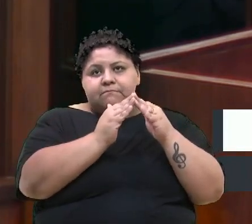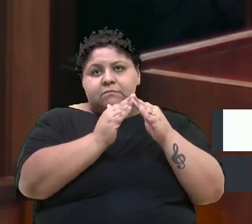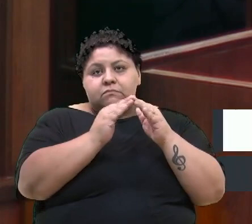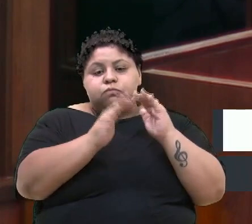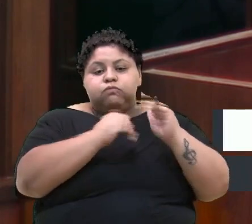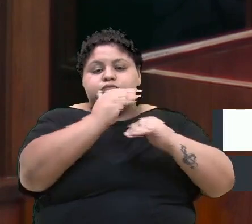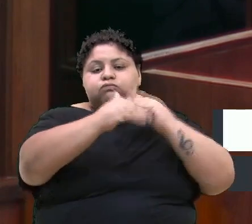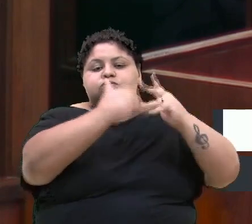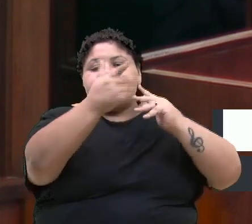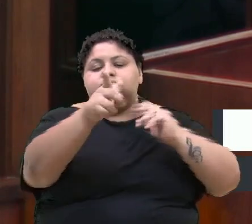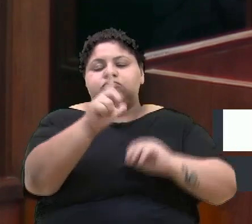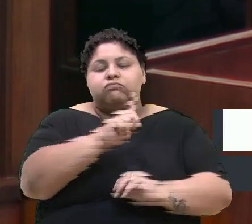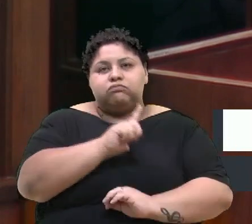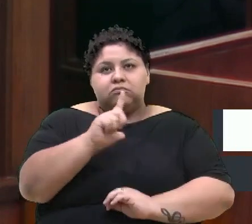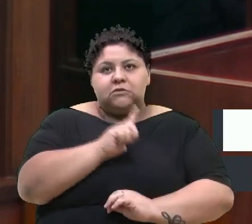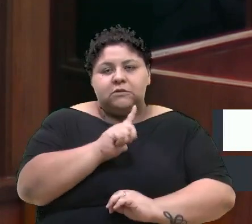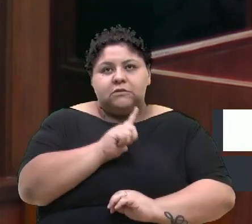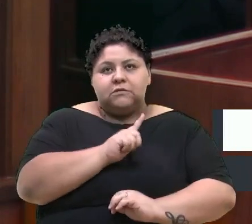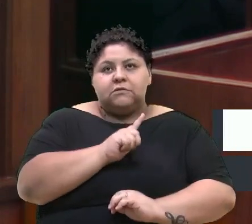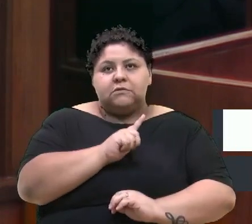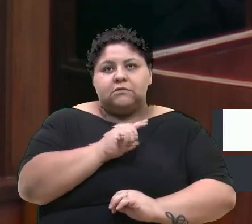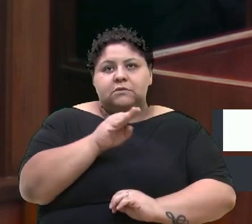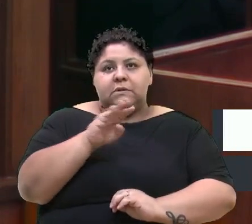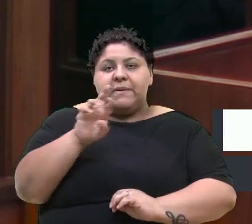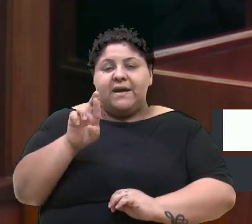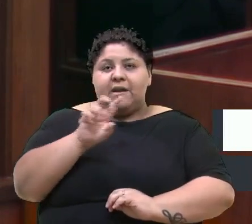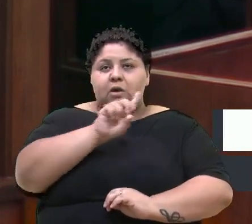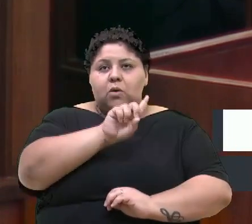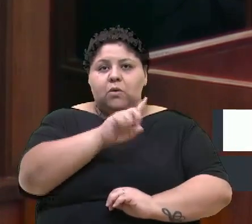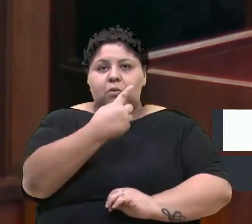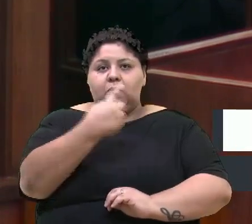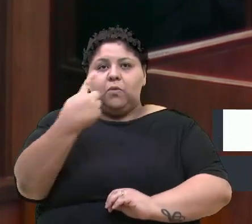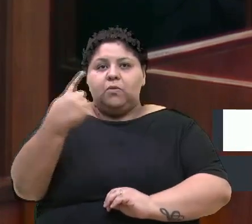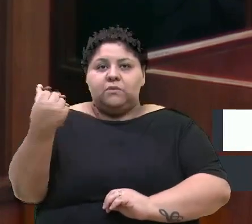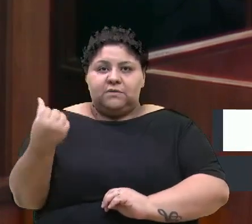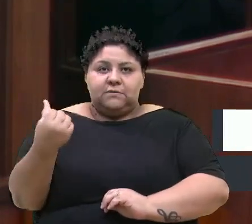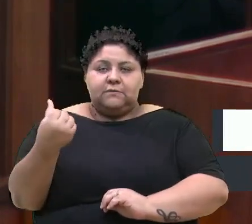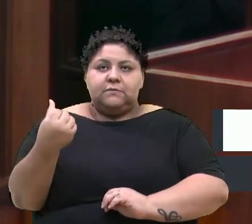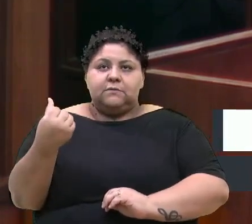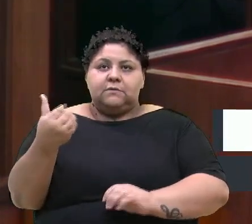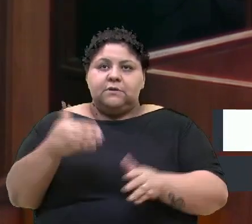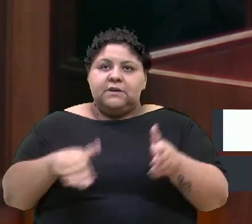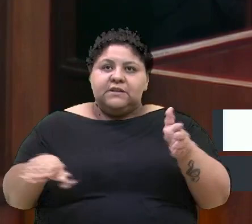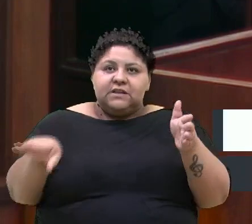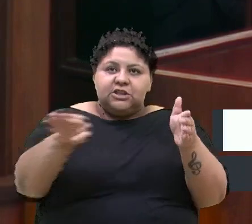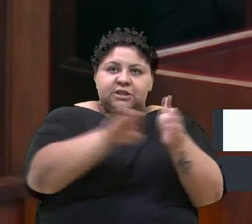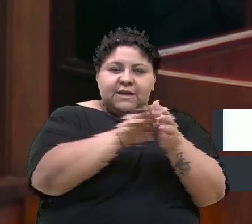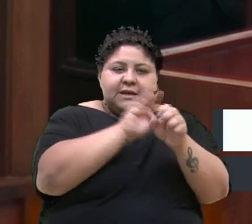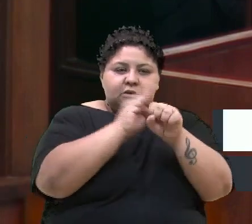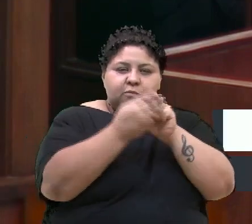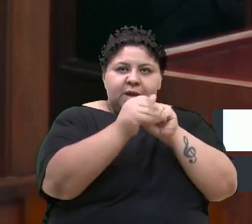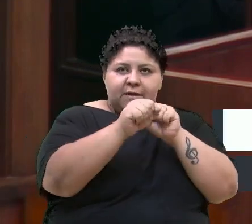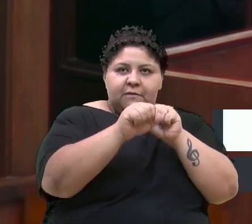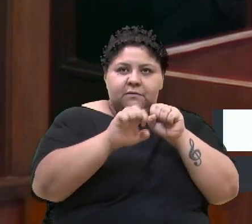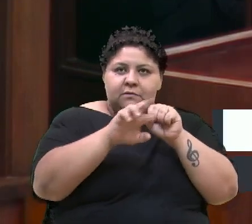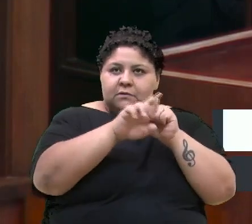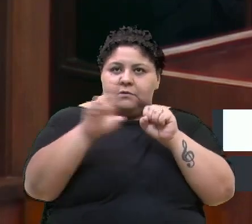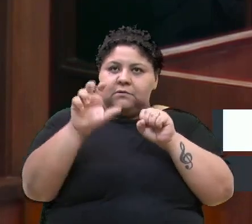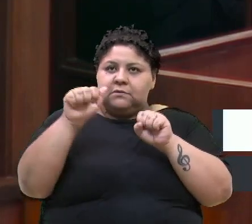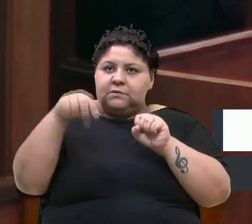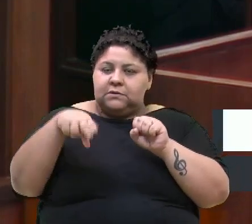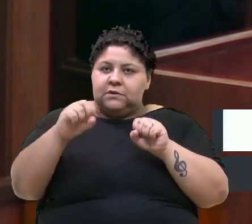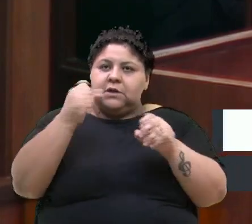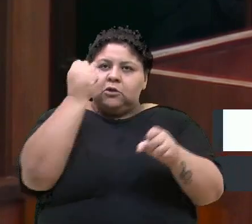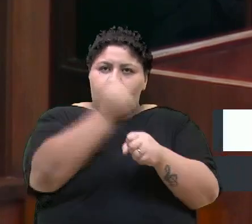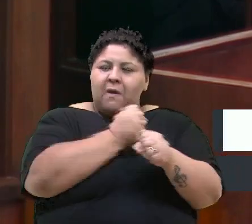que tivemos na BR-116. A entrada do bairro Serrano, uma obra que